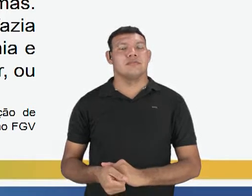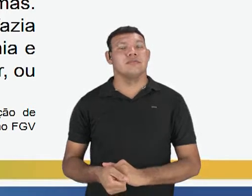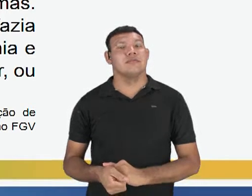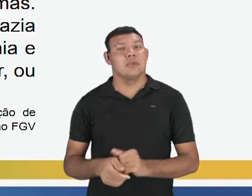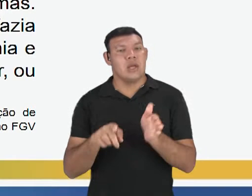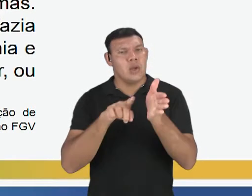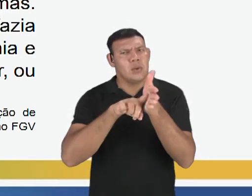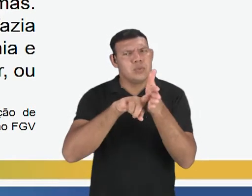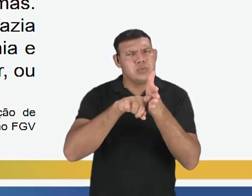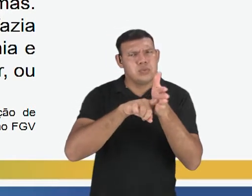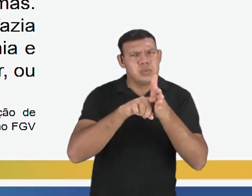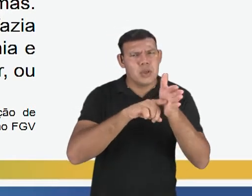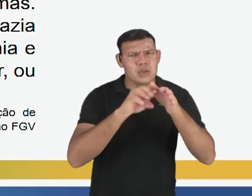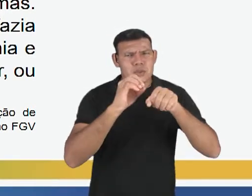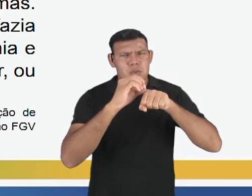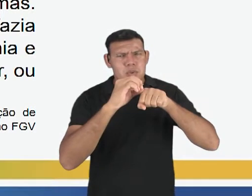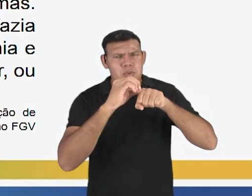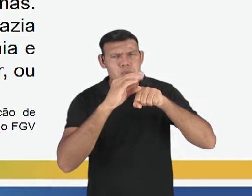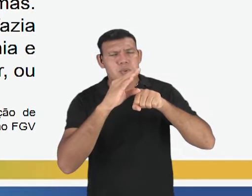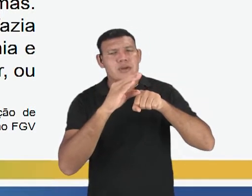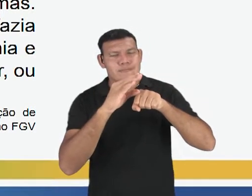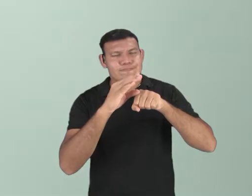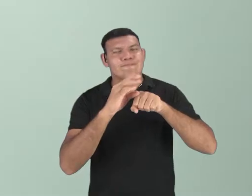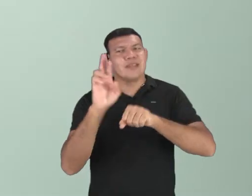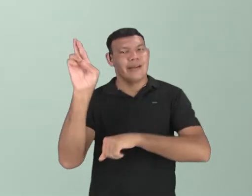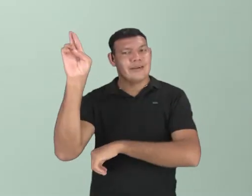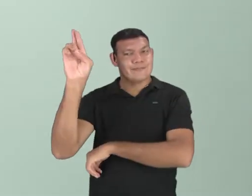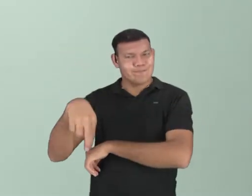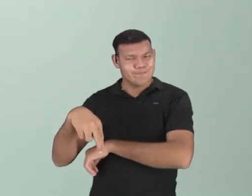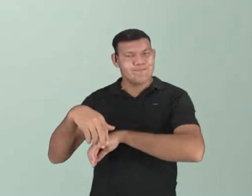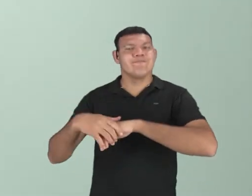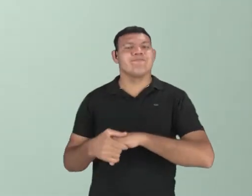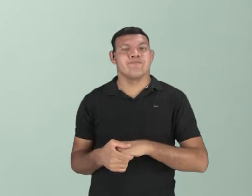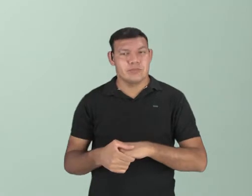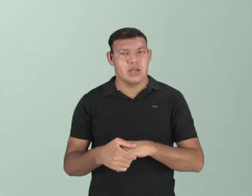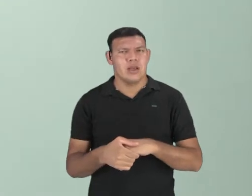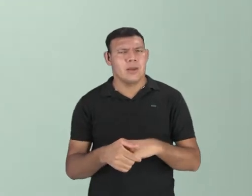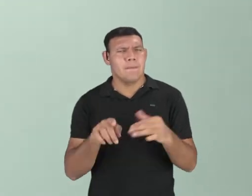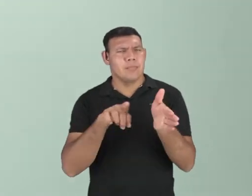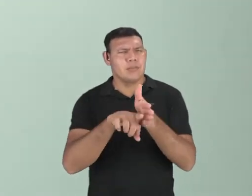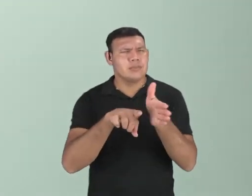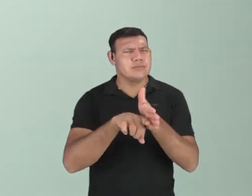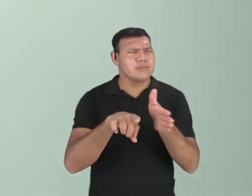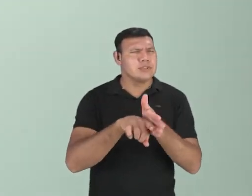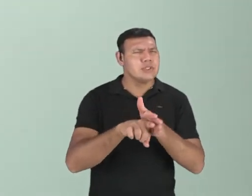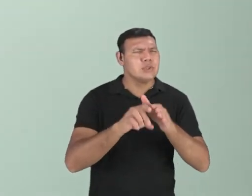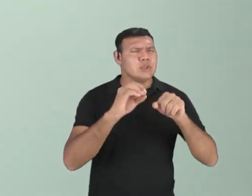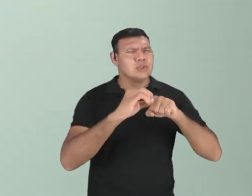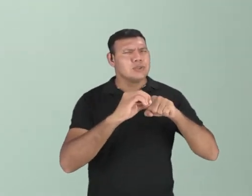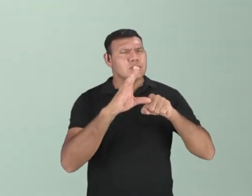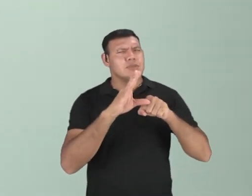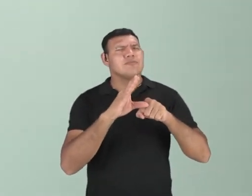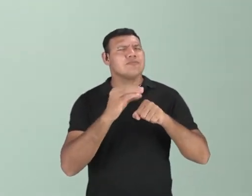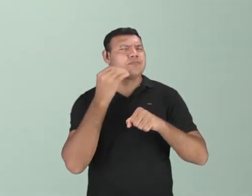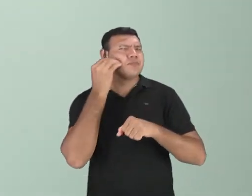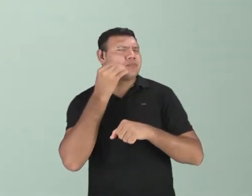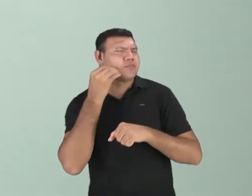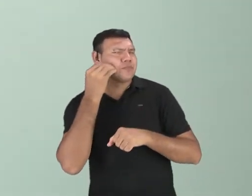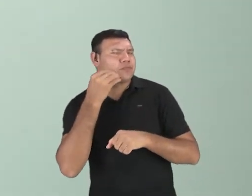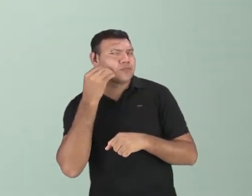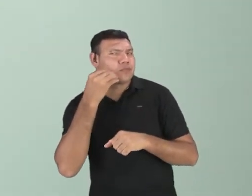do conhecimento. Né? Ele foi um racional que questionou principalmente o conhecimento dado pela empiria. Né? Ele vai trazer